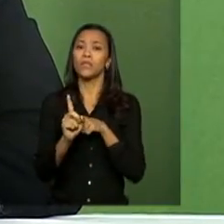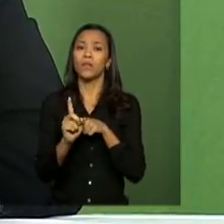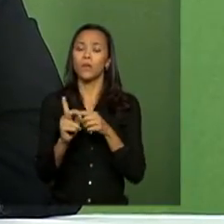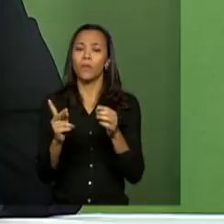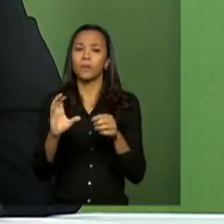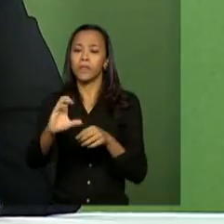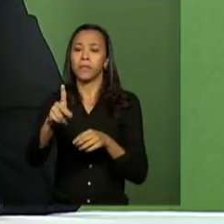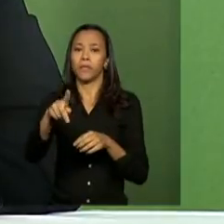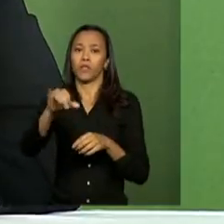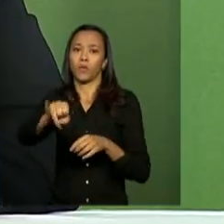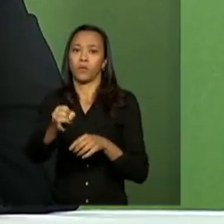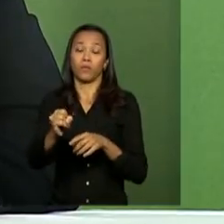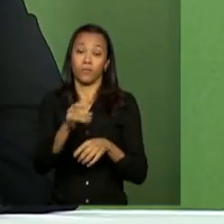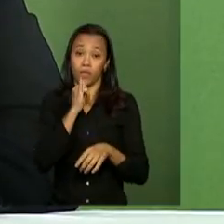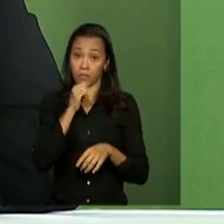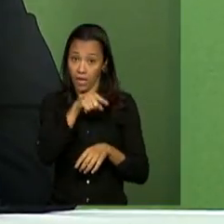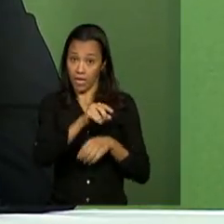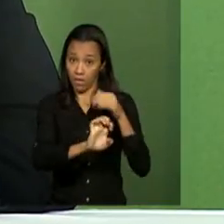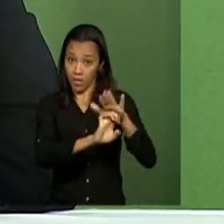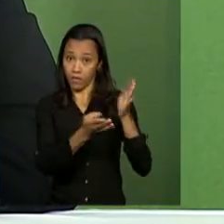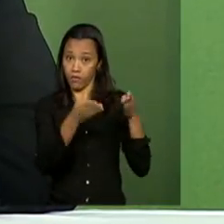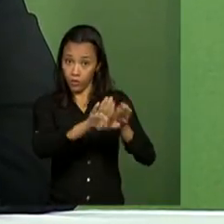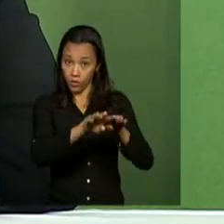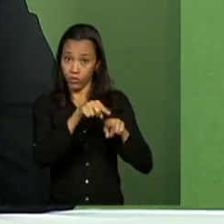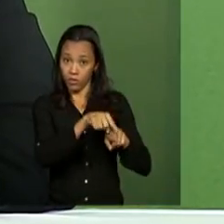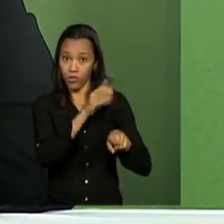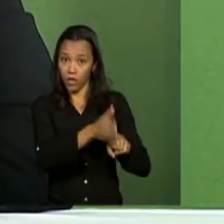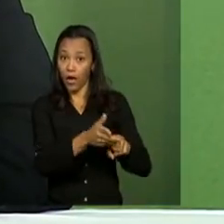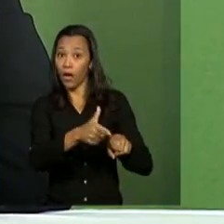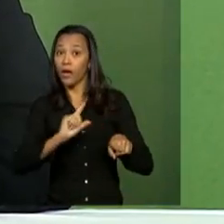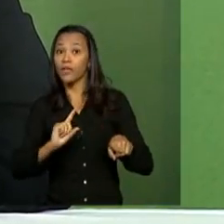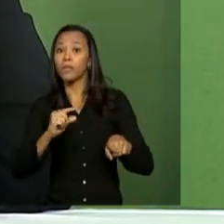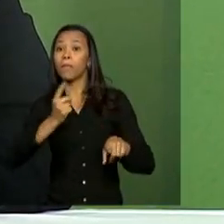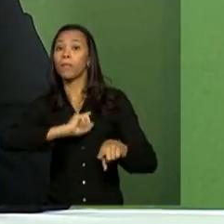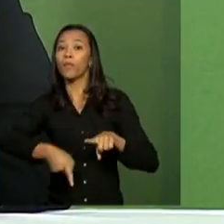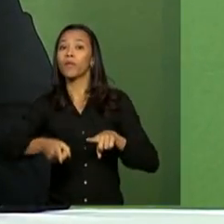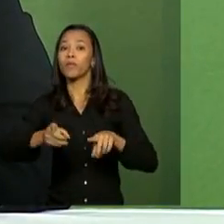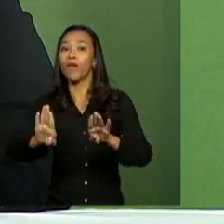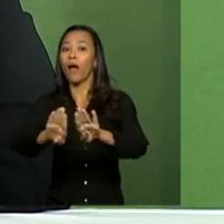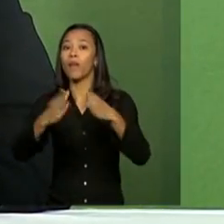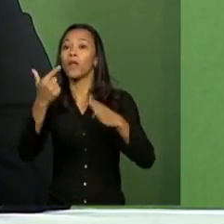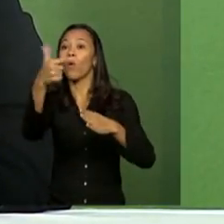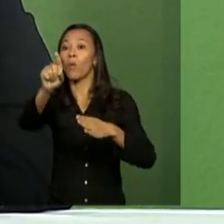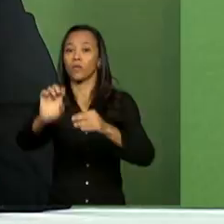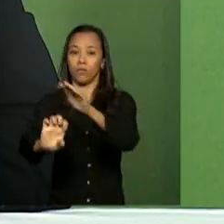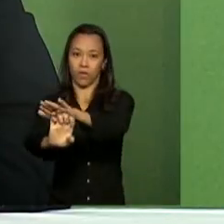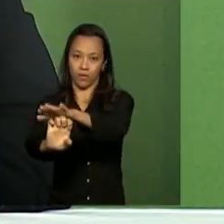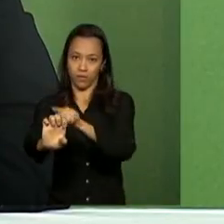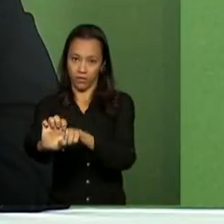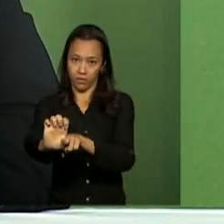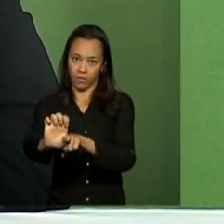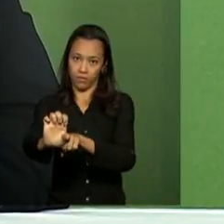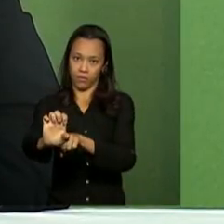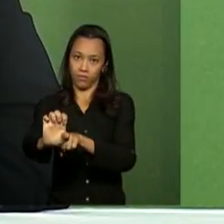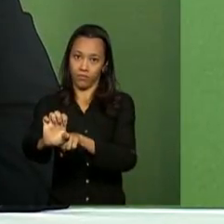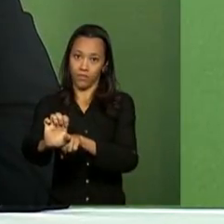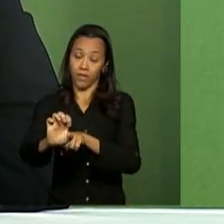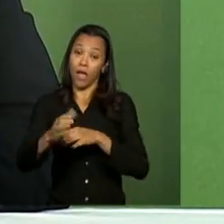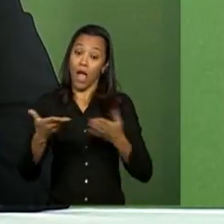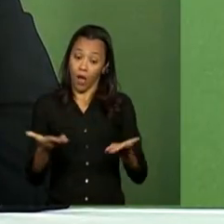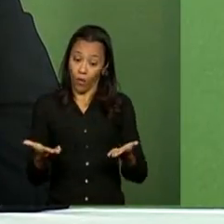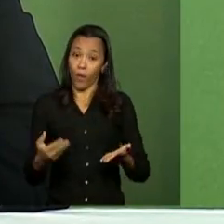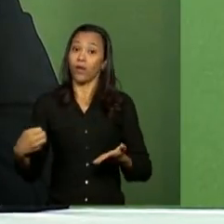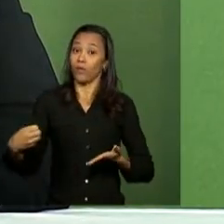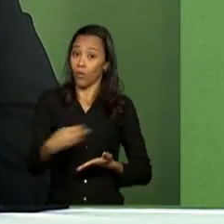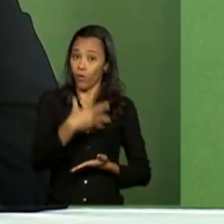esse que fechou antes ele está proibido de abrir outra empresa ele vai poder abrir uma nova empresa e se ele abrir uma